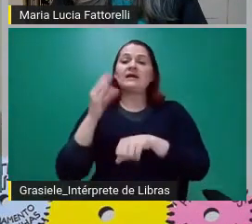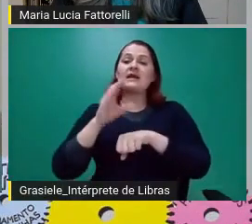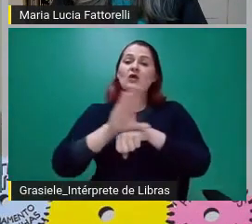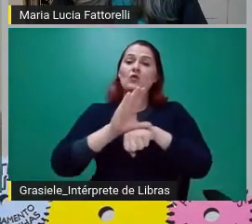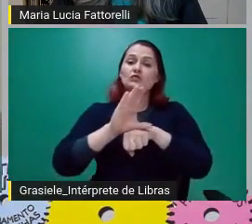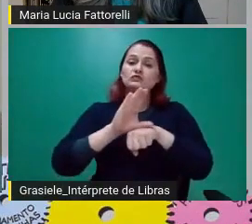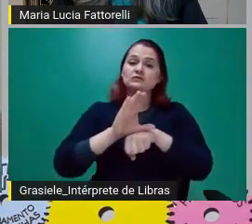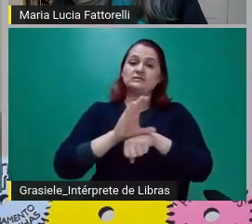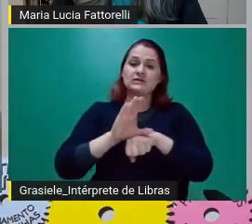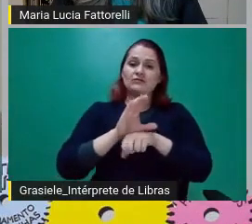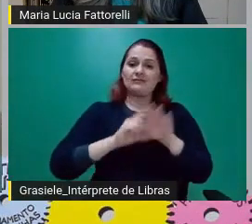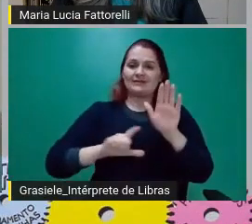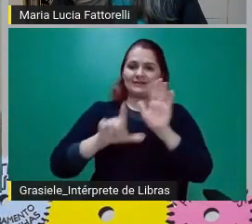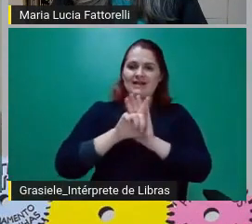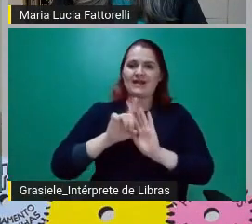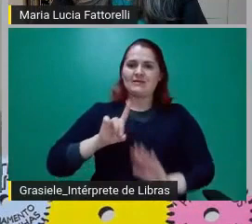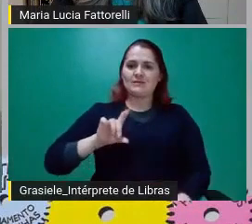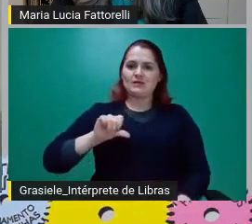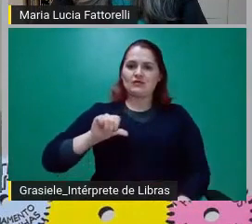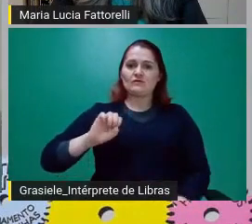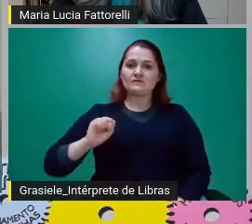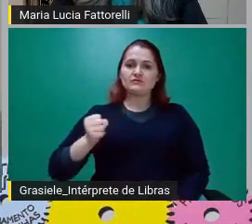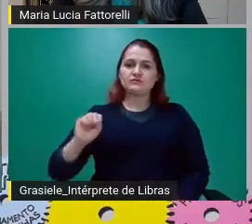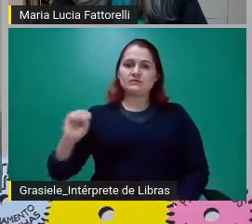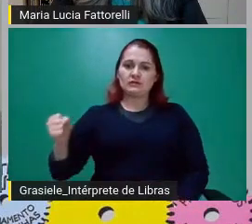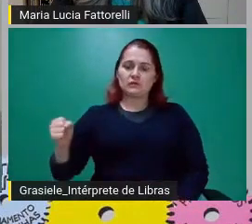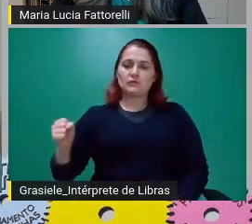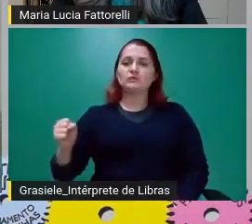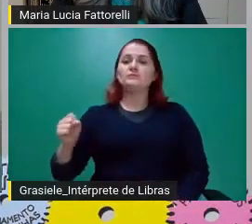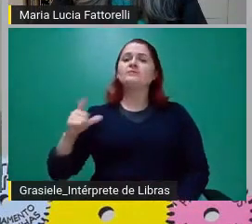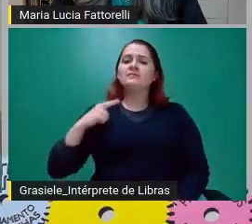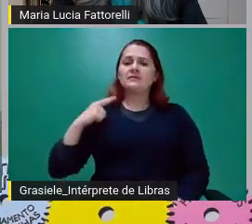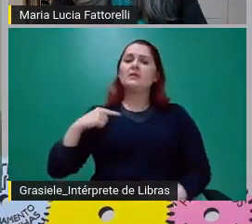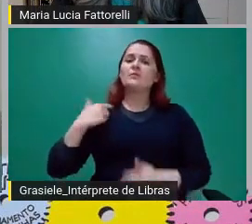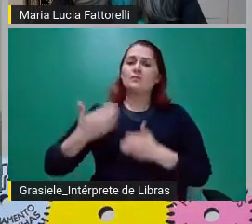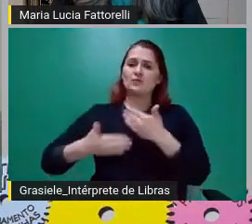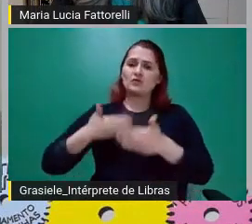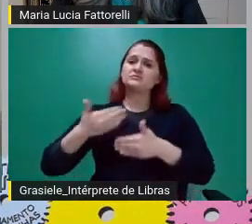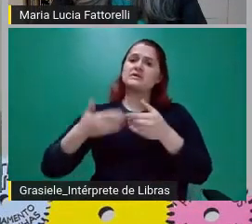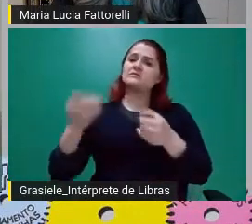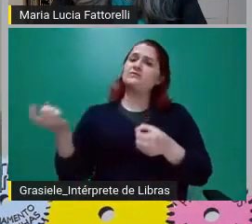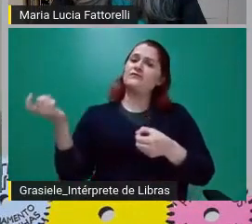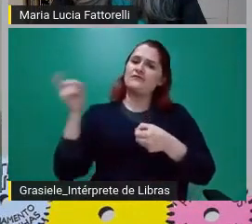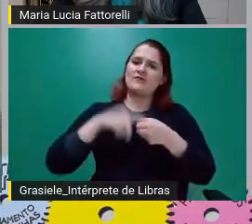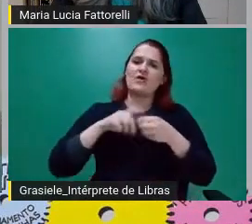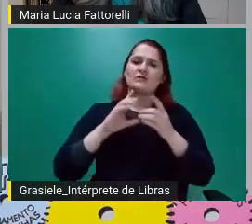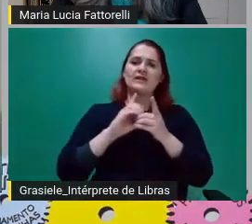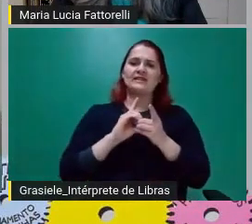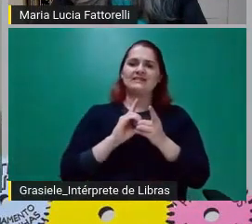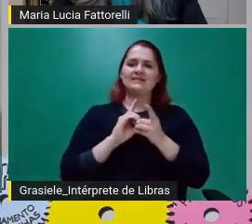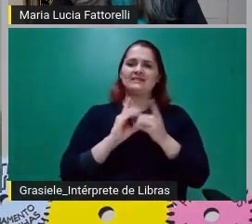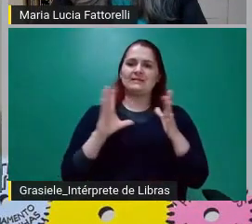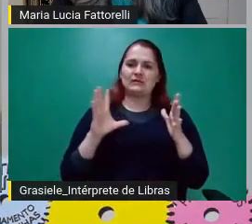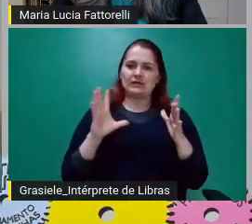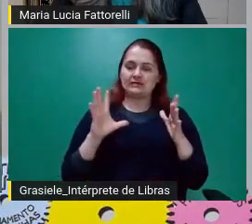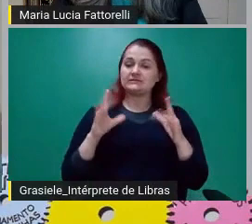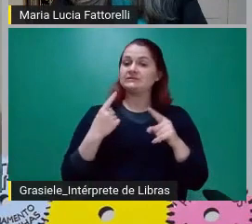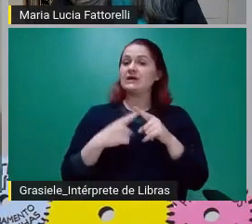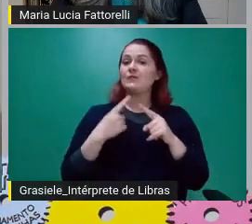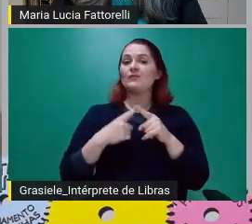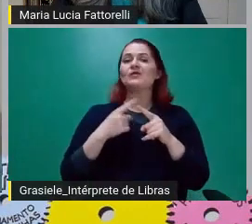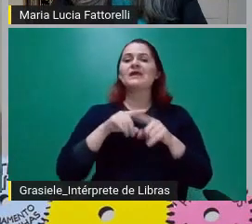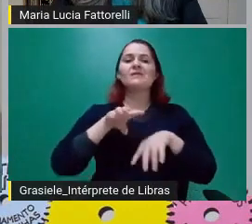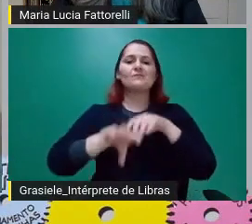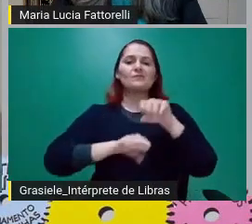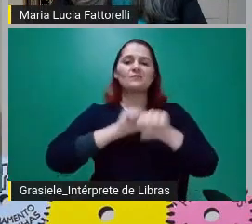processo de redemocratização que busca reequilibrar a luta de classes no nosso país,